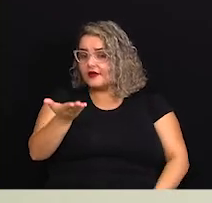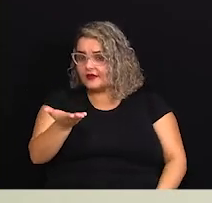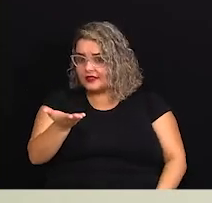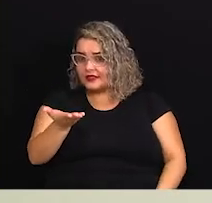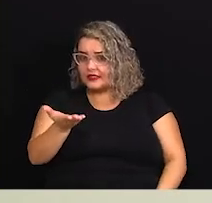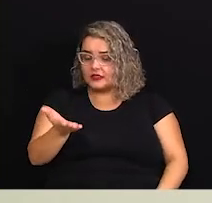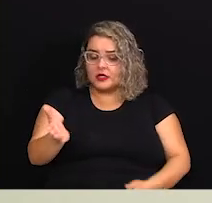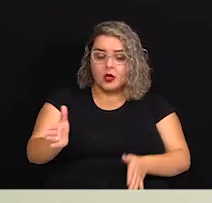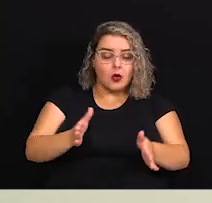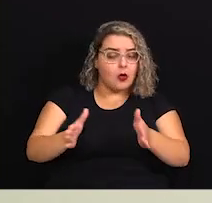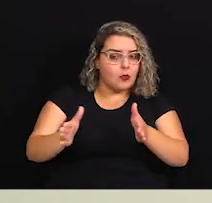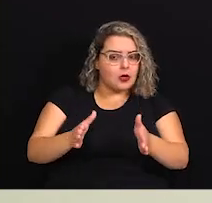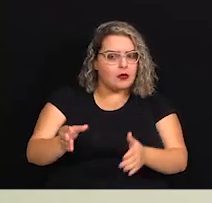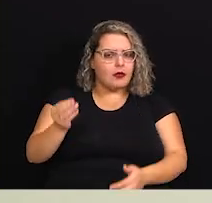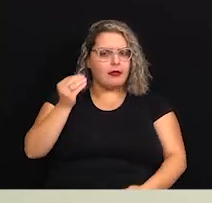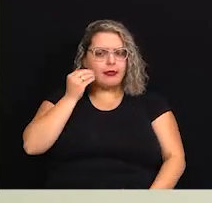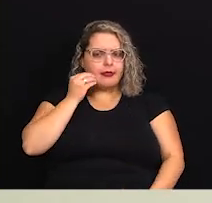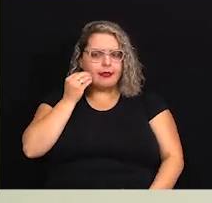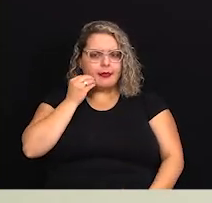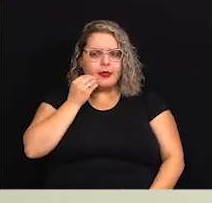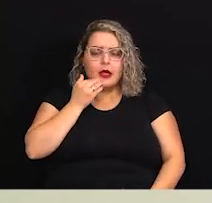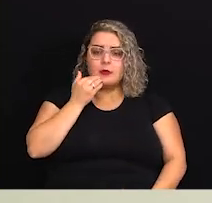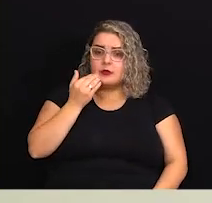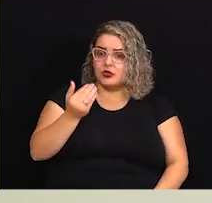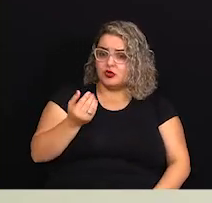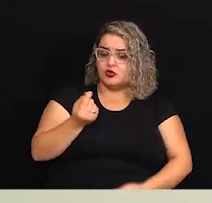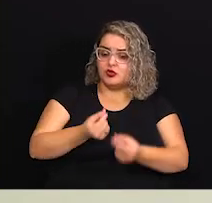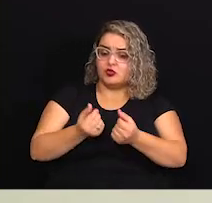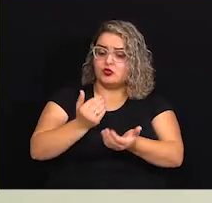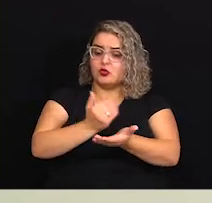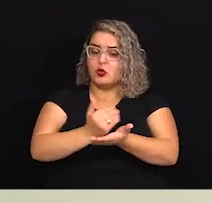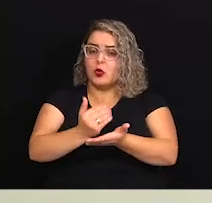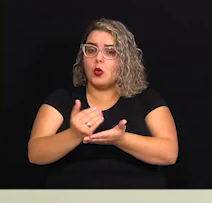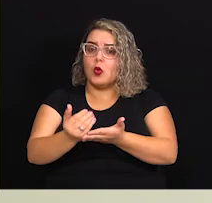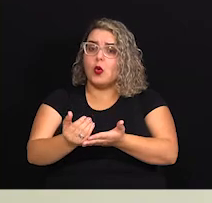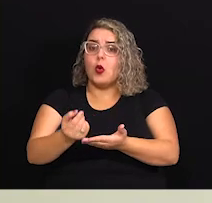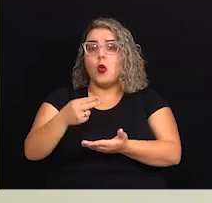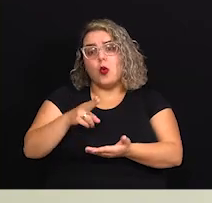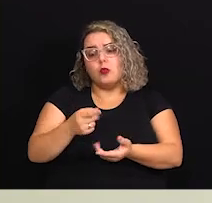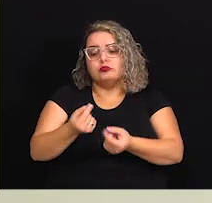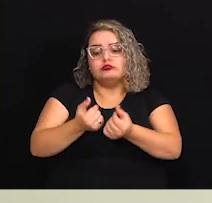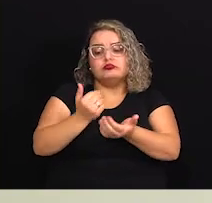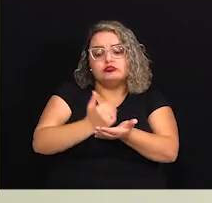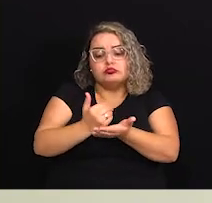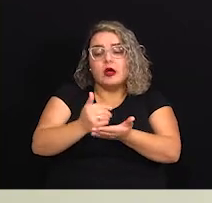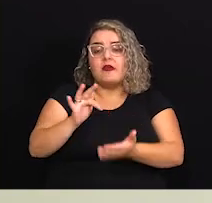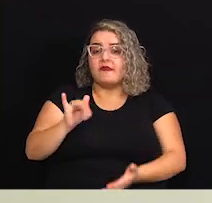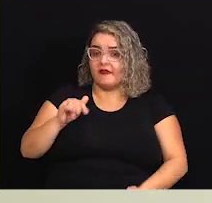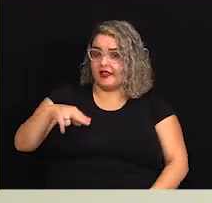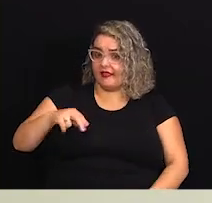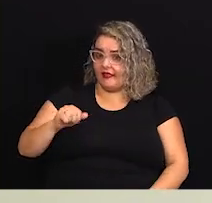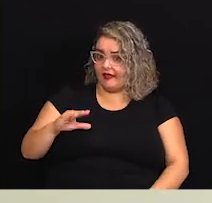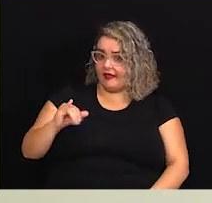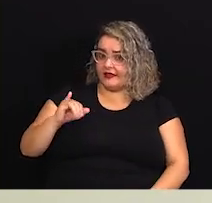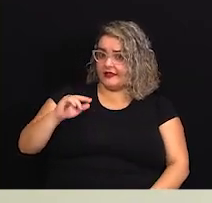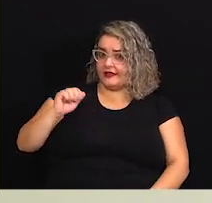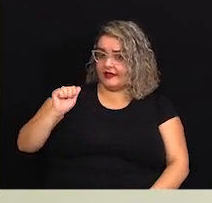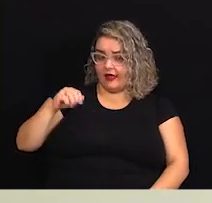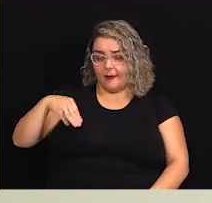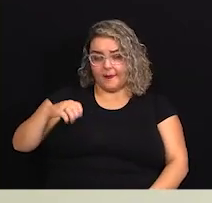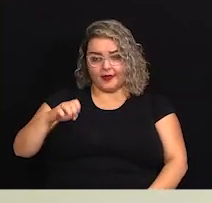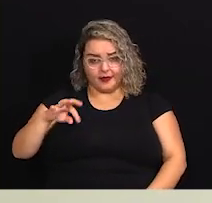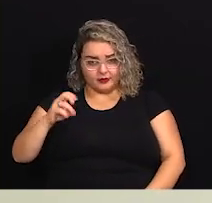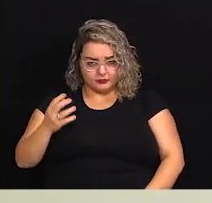você que em algum momento já tentou fazer um pedido de um empréstimo ou financiamento, ou conhece alguém que já fez